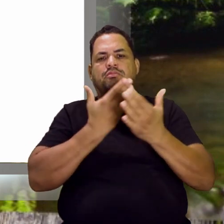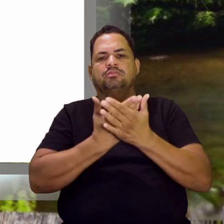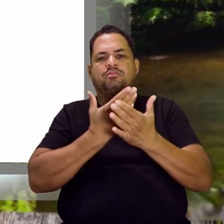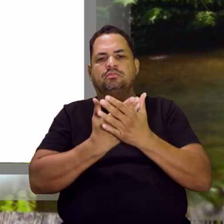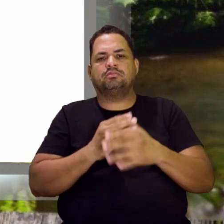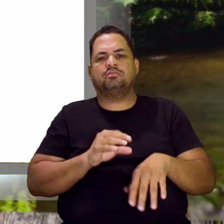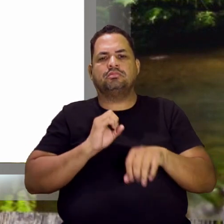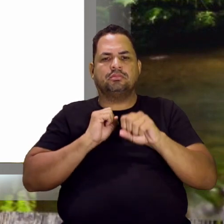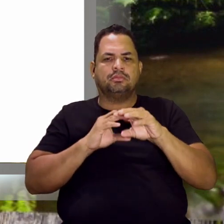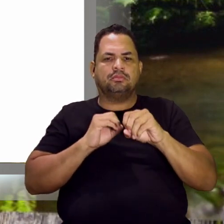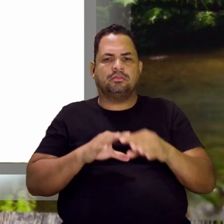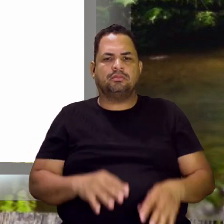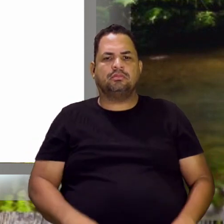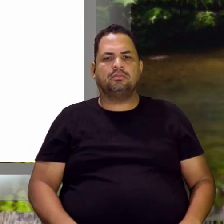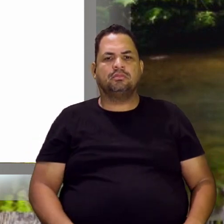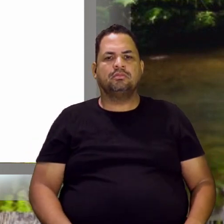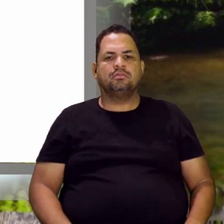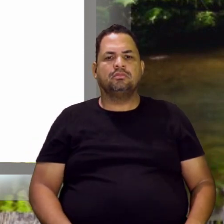de ensino.